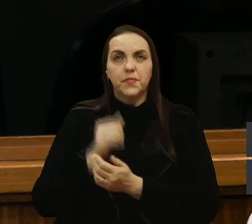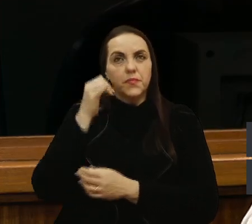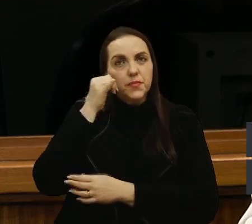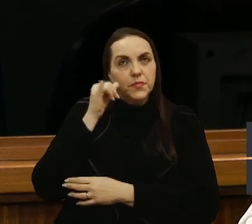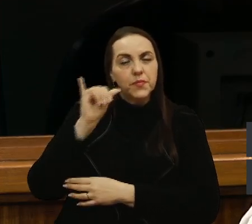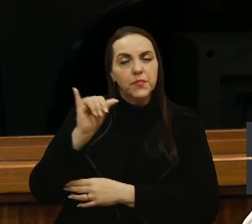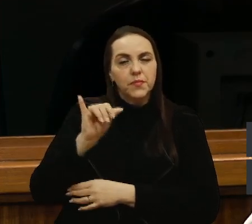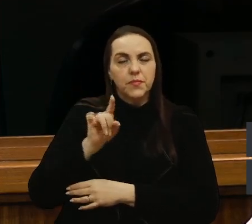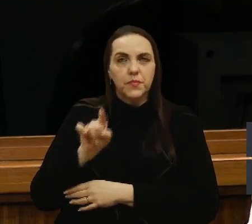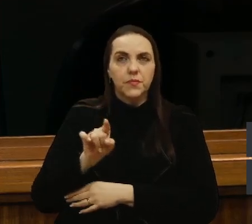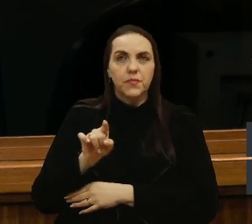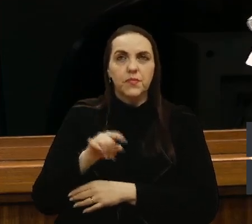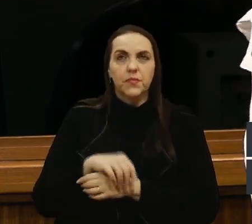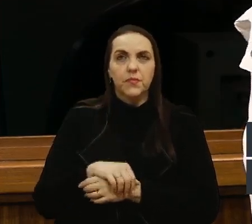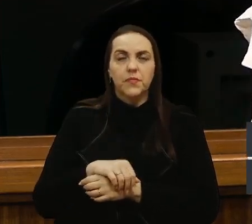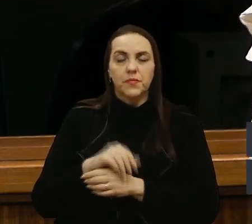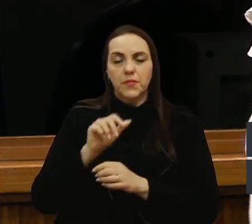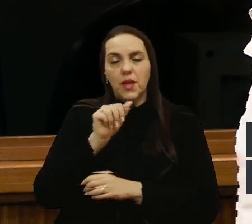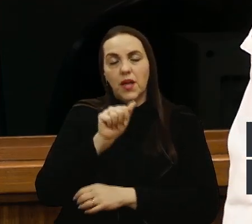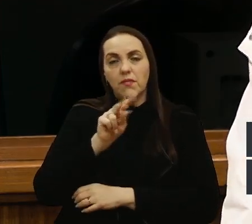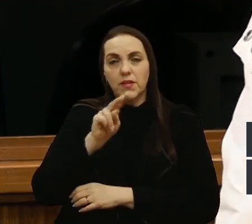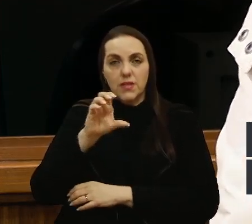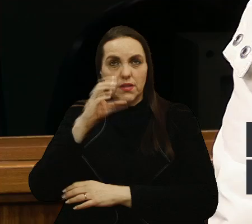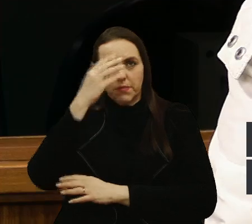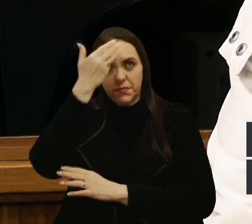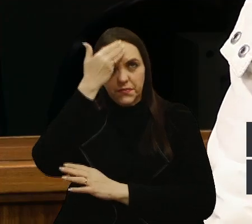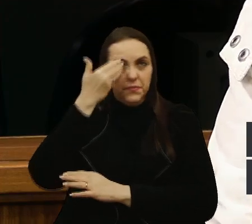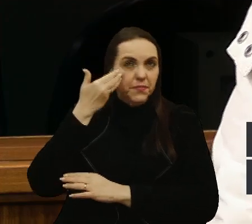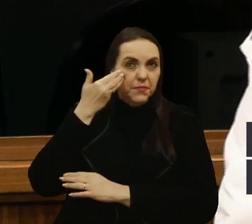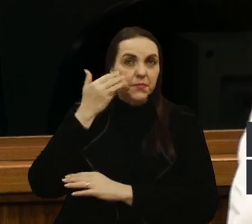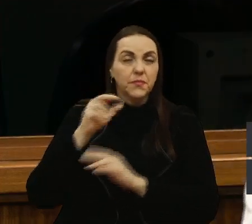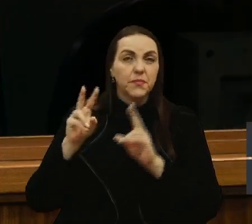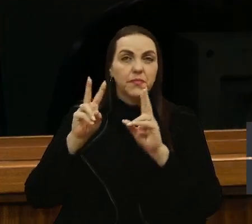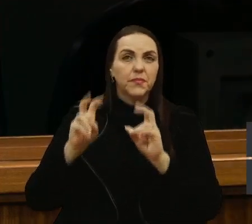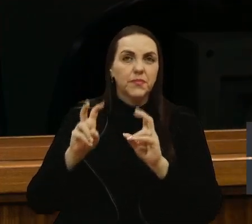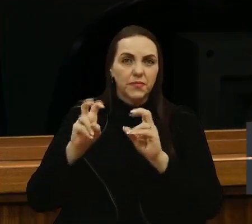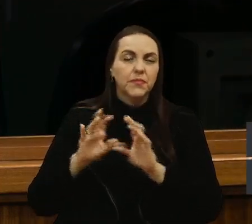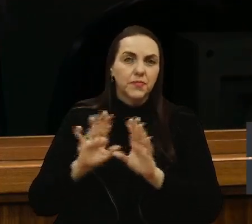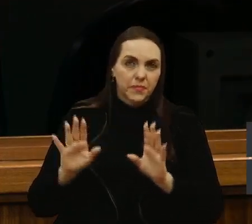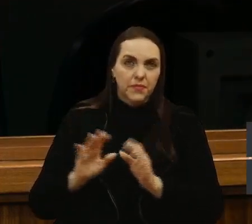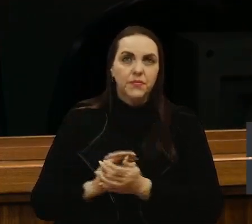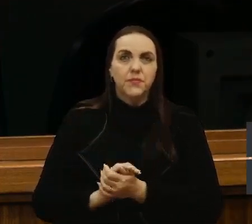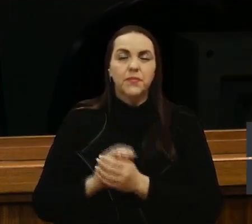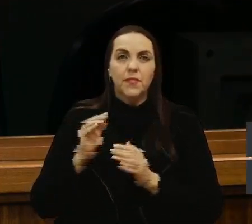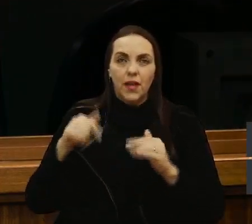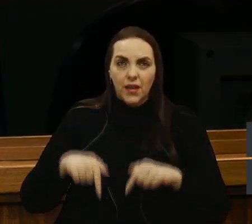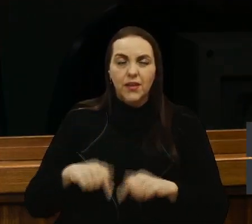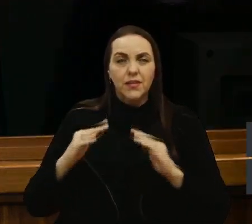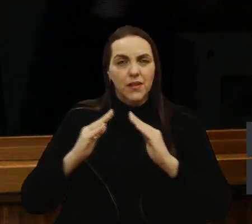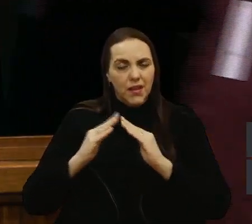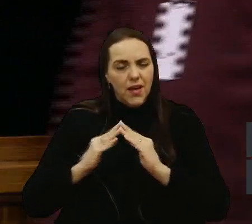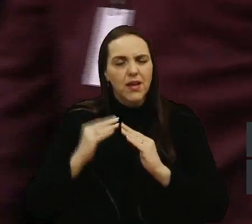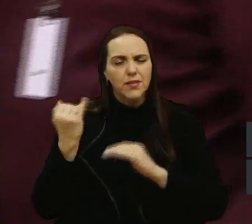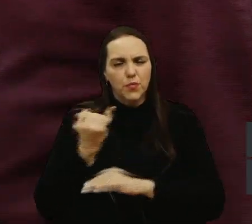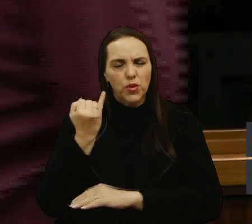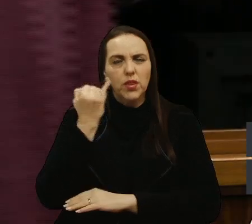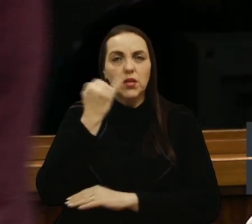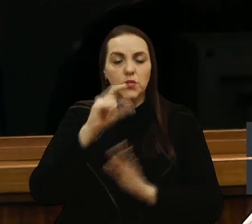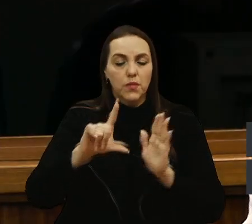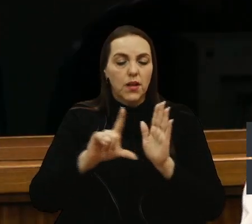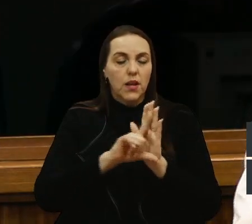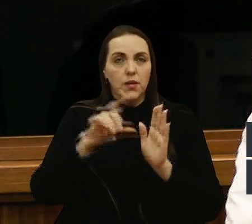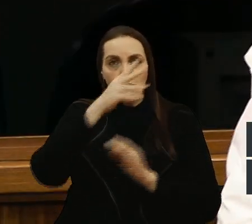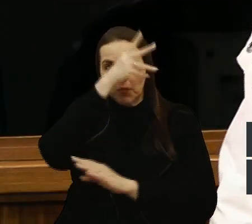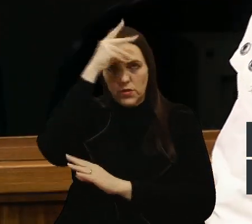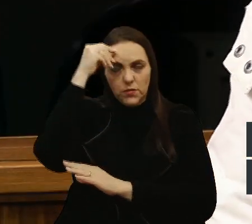de Combate ao AVC, e que me trouxe esse tema aqui na casa, tão importante, e foi feita uma lei